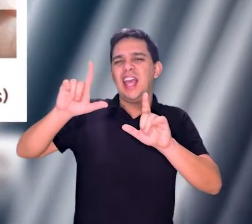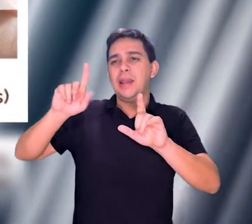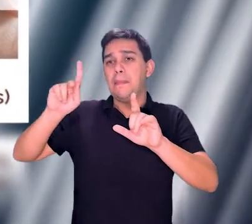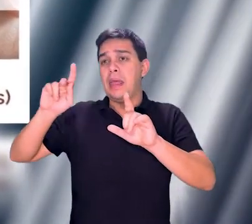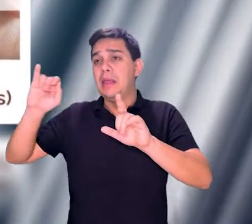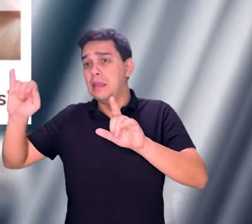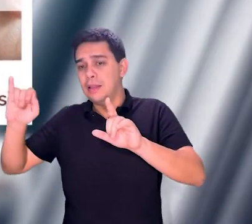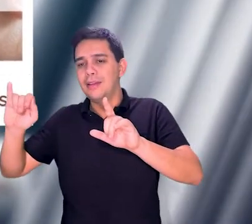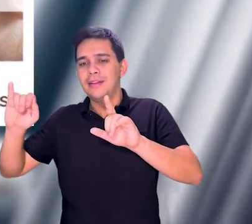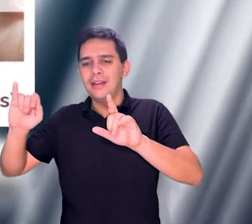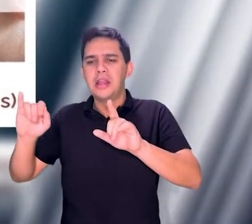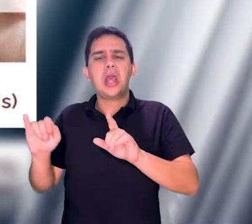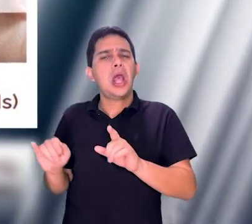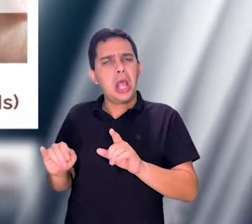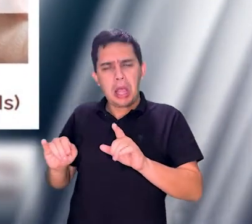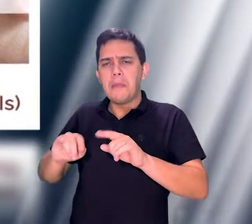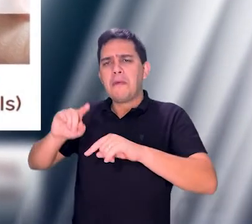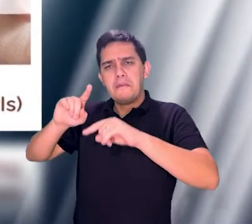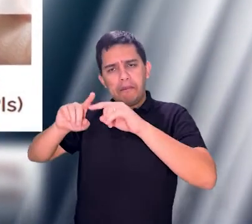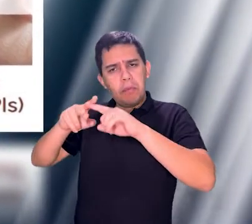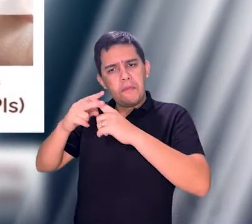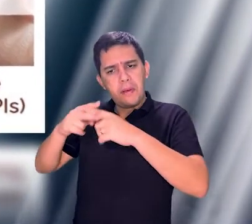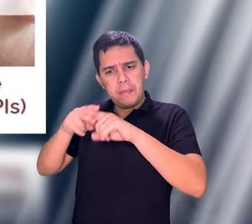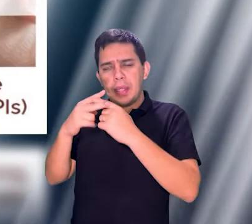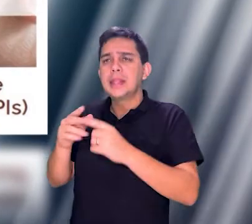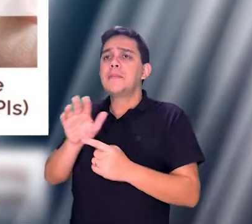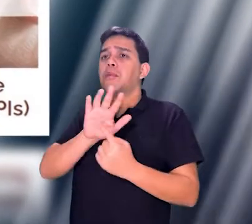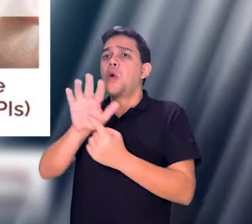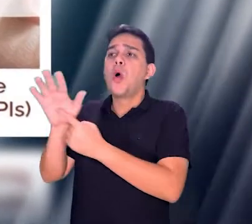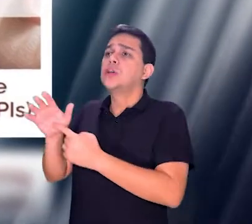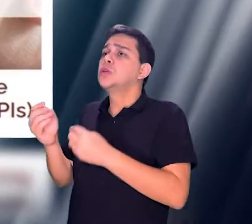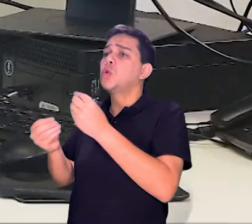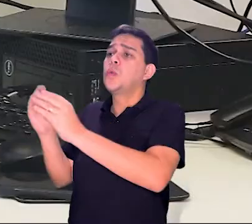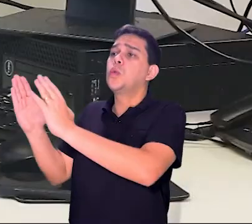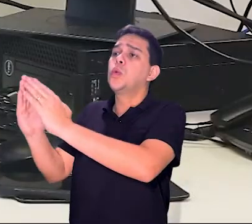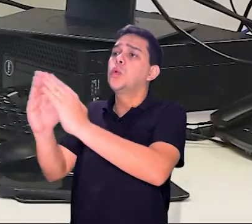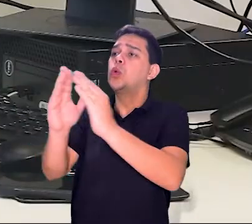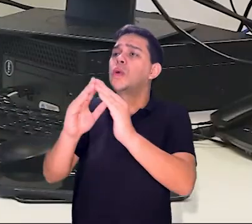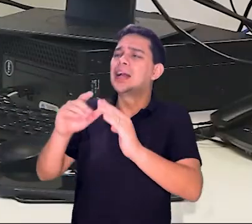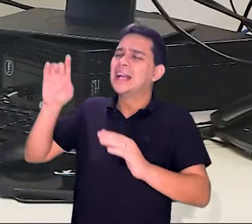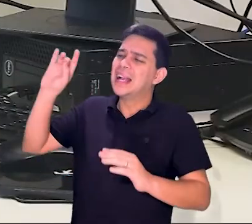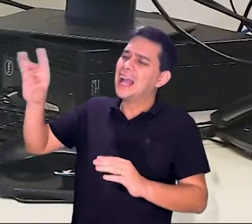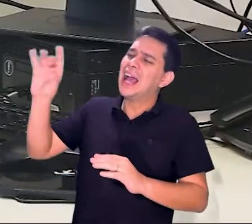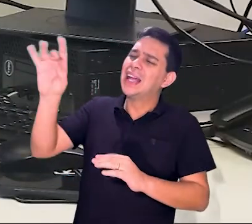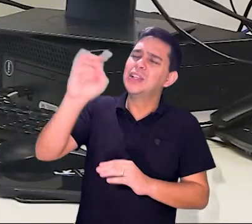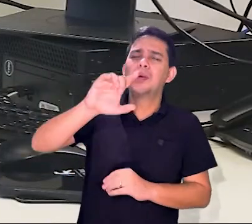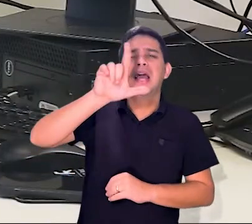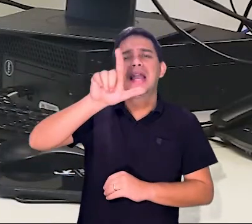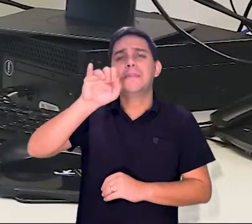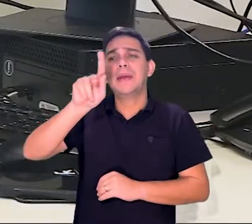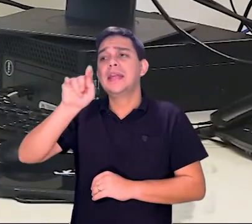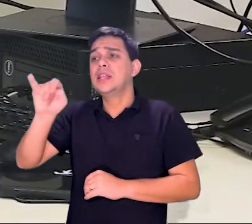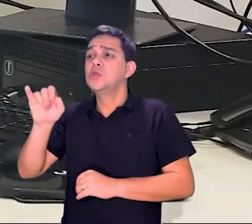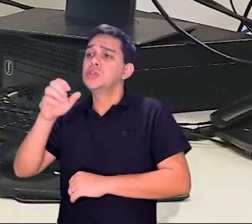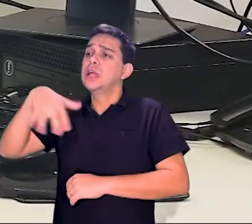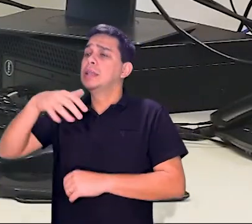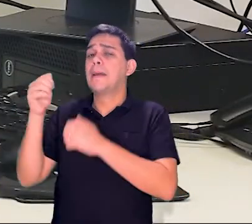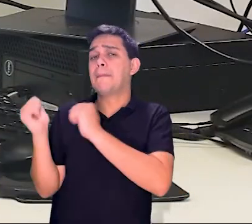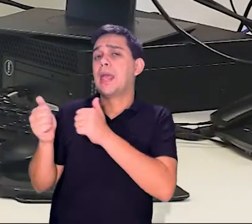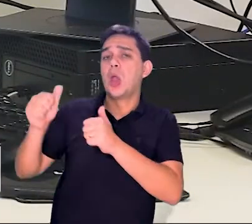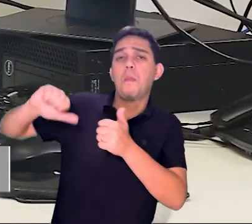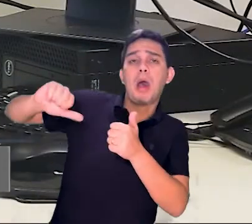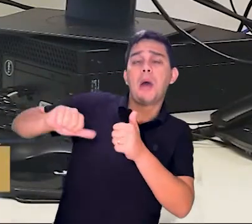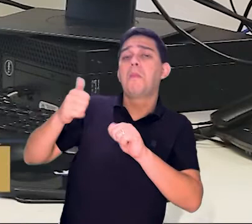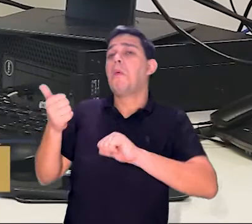reúne dados e apresenta um diagnóstico das ILPIs do Estado. Todos os membros do Ministério Público que atuam na